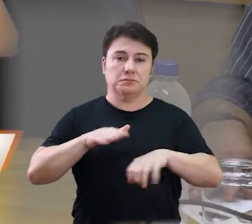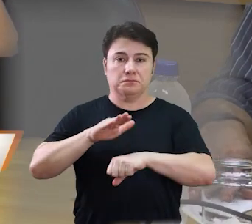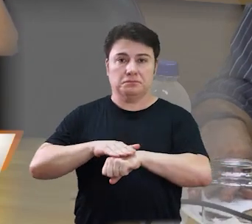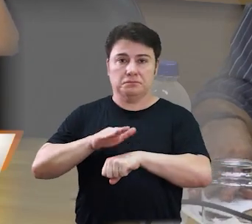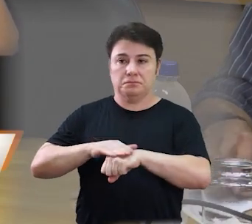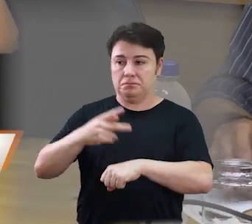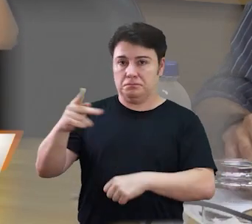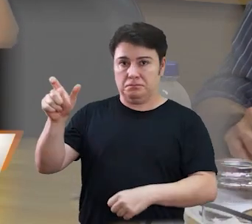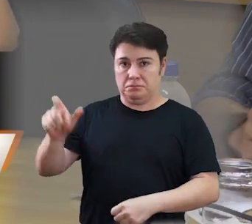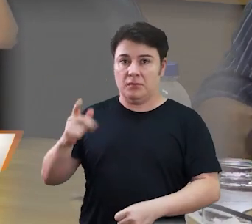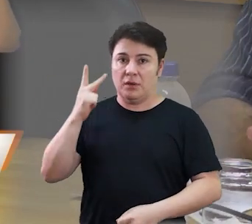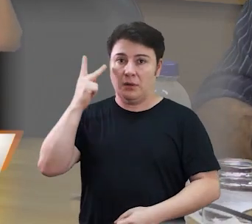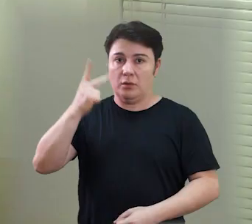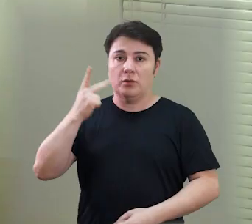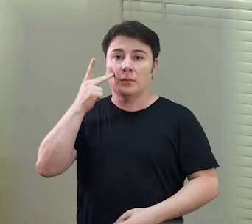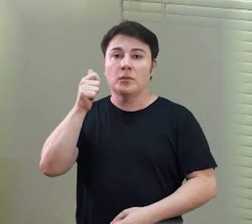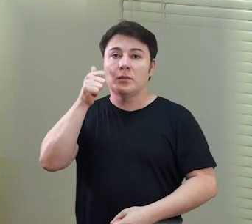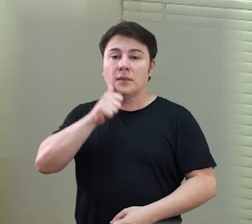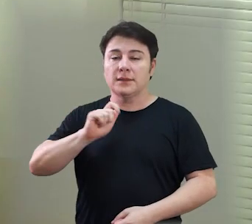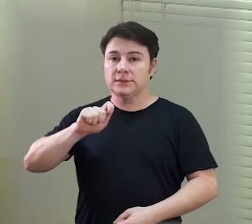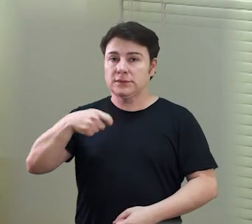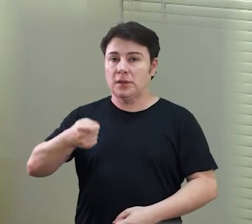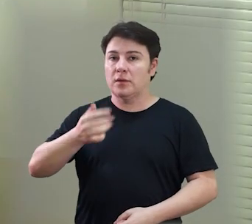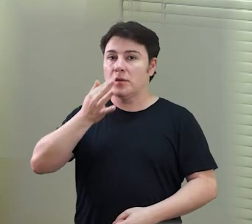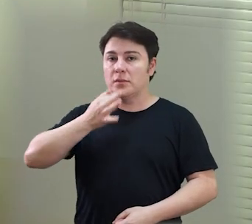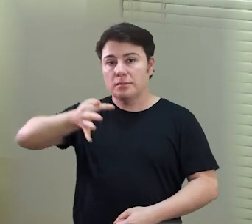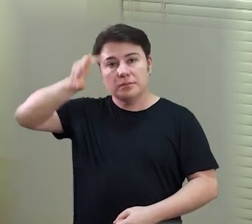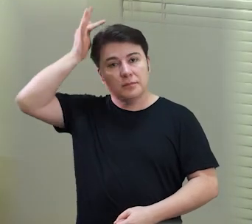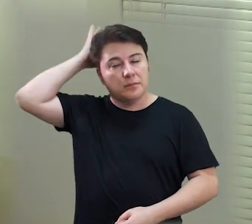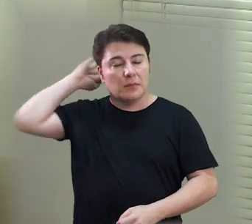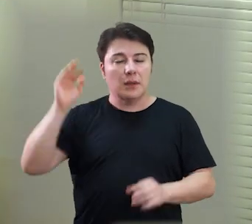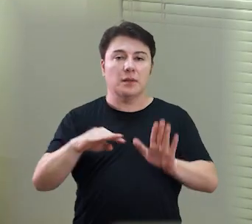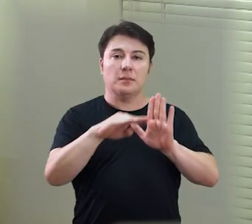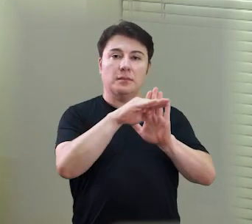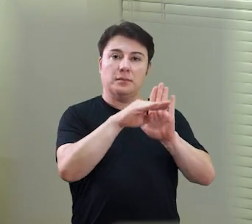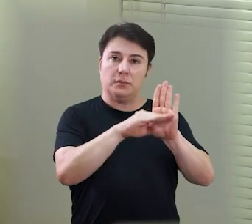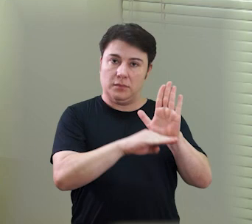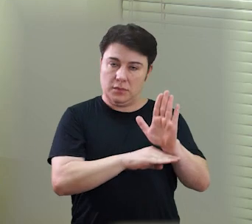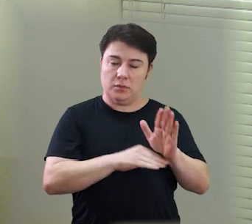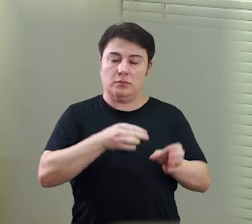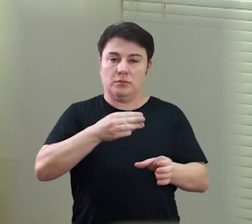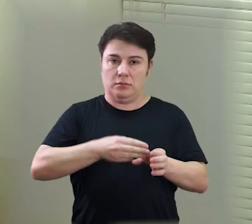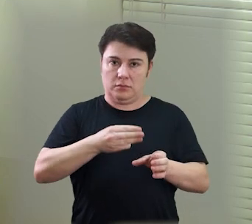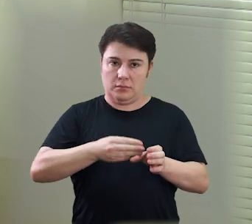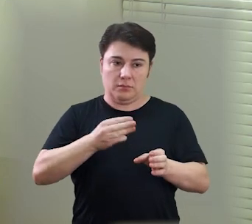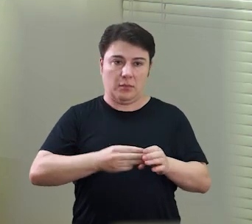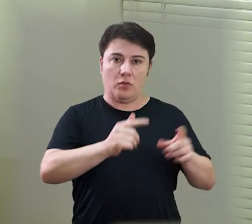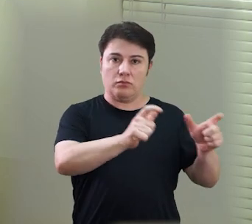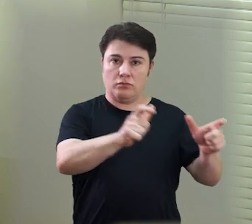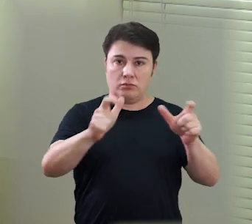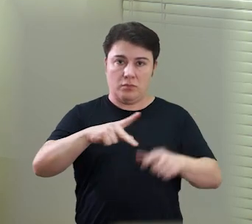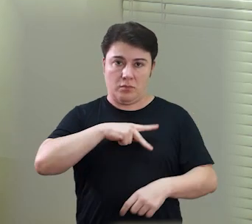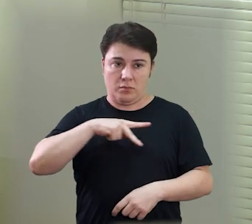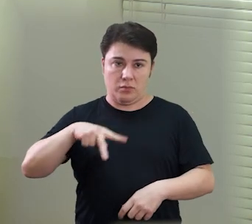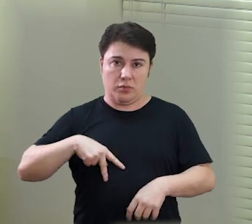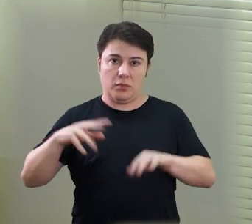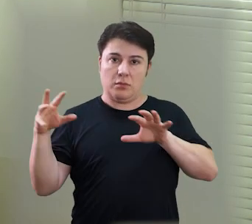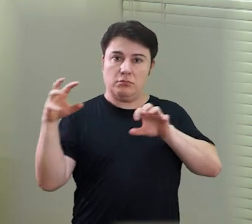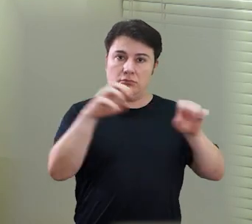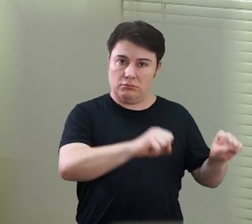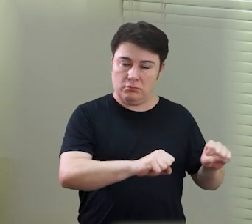da vereadora Fabi Virgílio. Intitulada Plano Municipal de Ocupação do Espaço Público pela